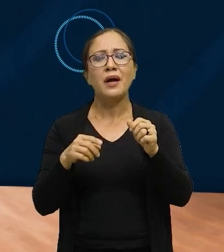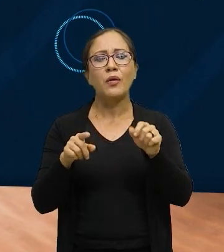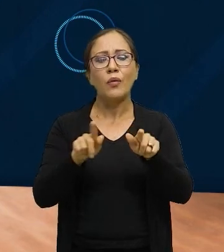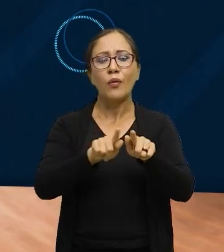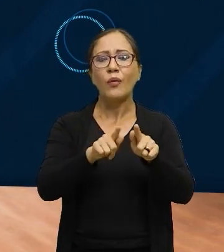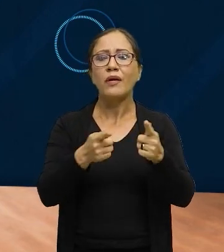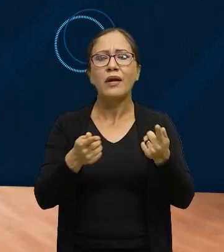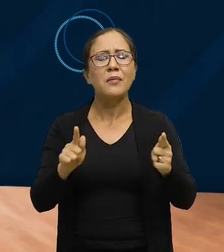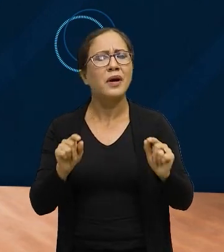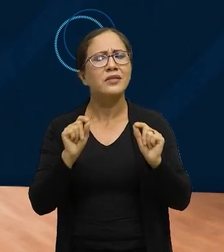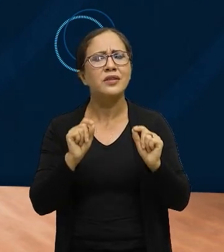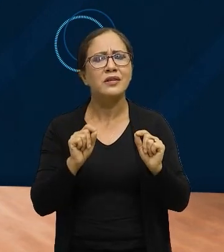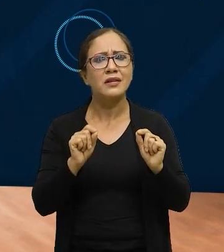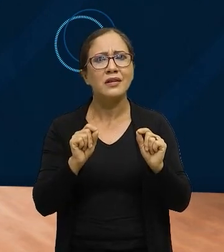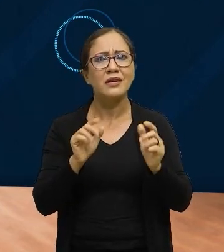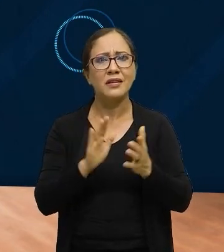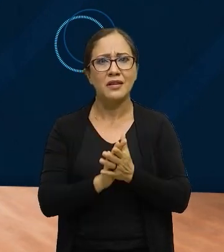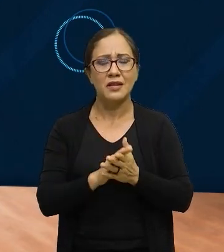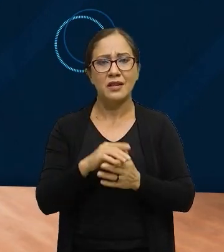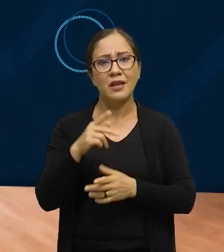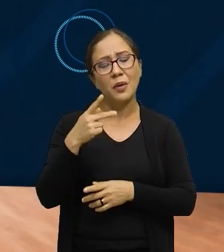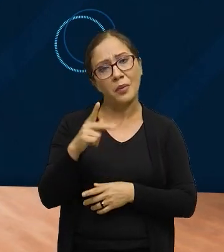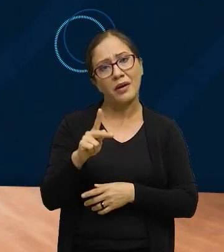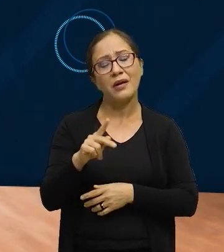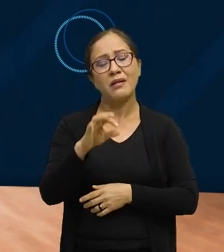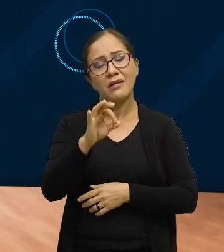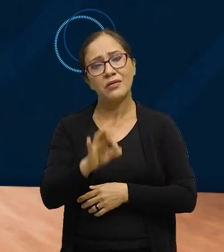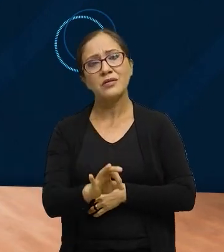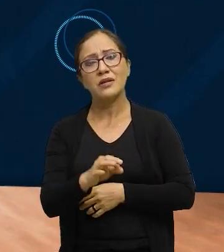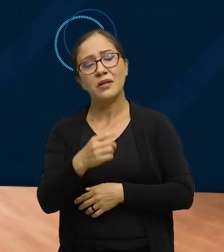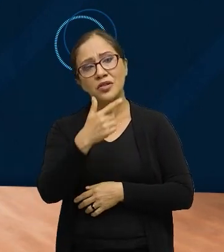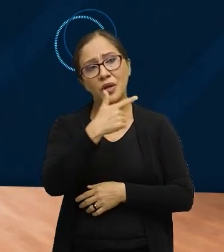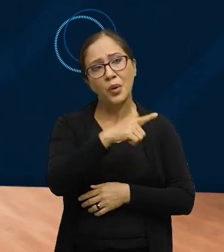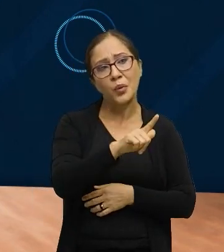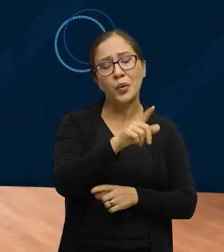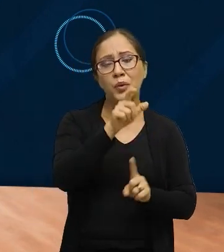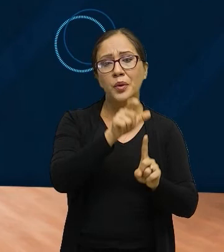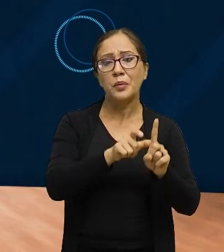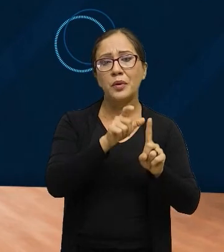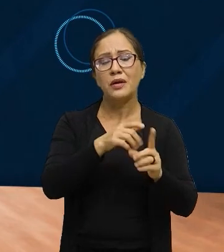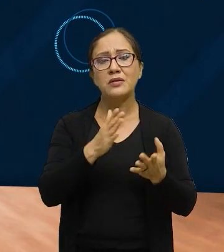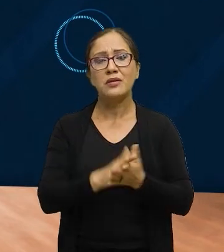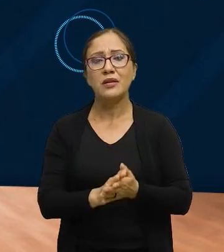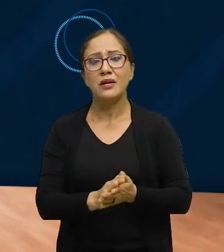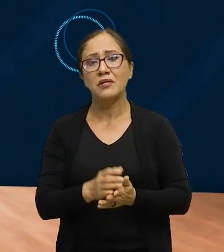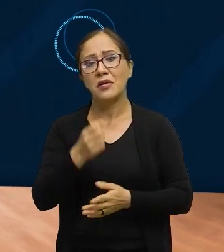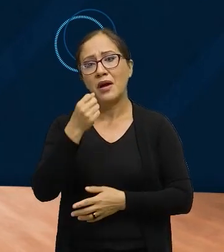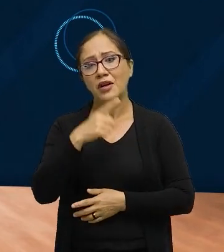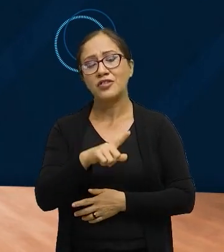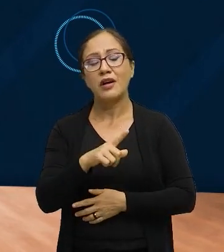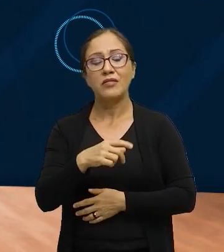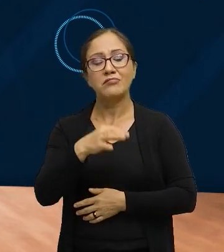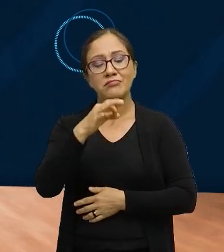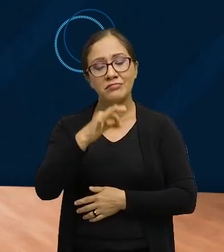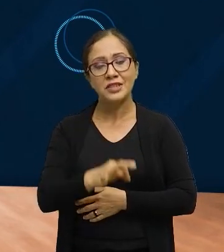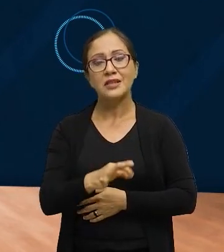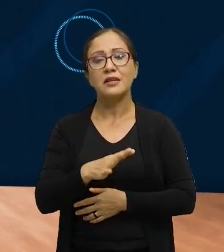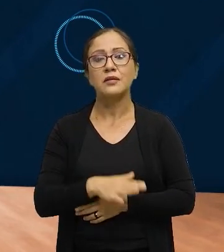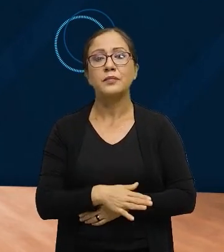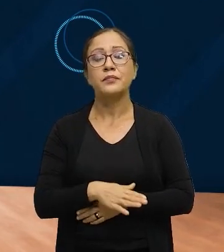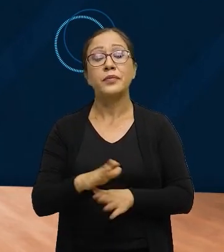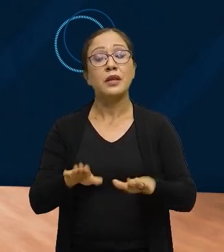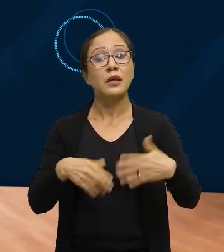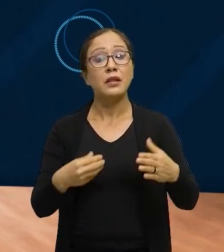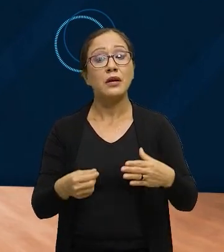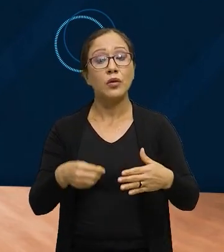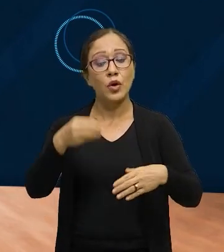verbo? Então esse padrão para ele era o correto. E o outro despojado se achava correto. E na questão,